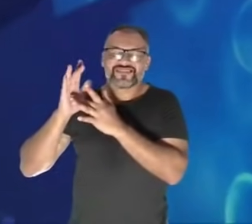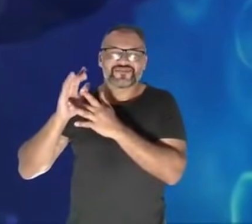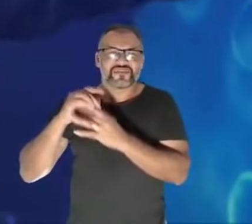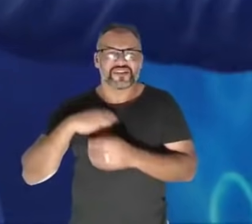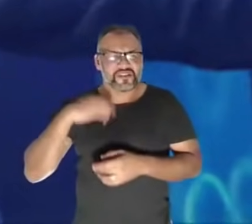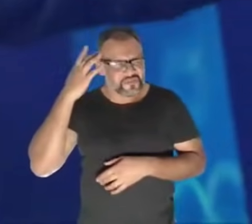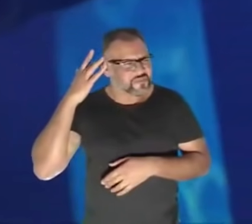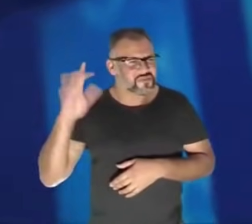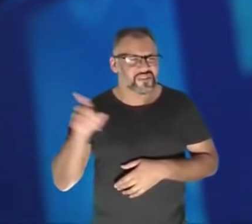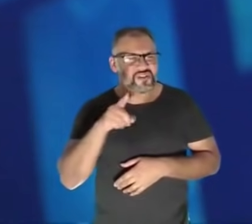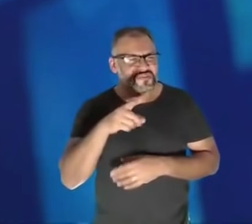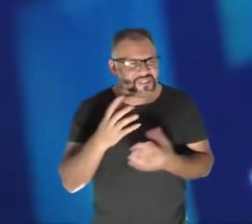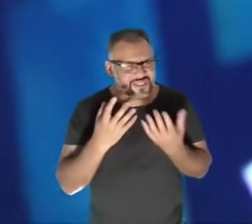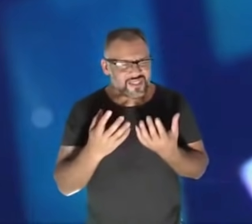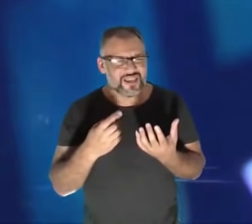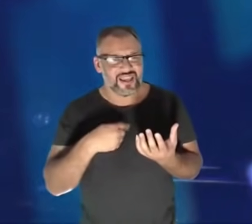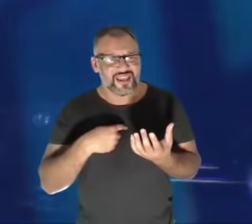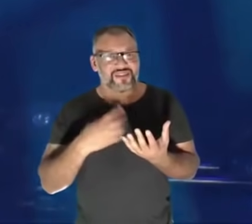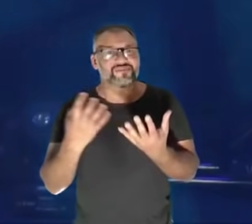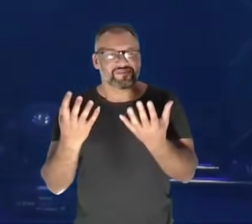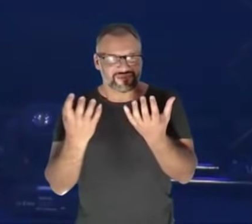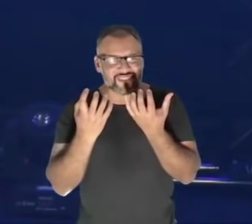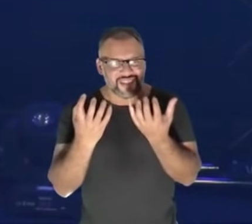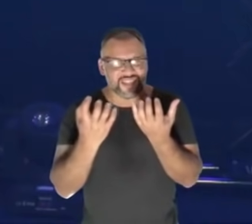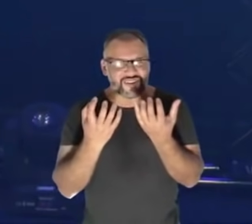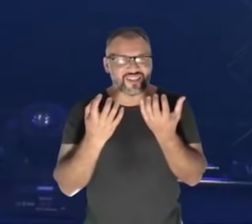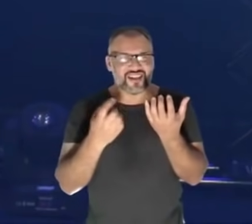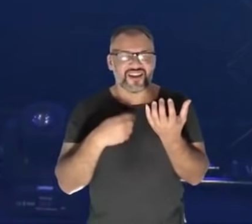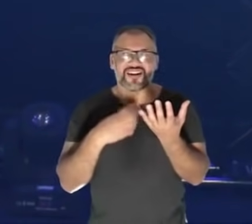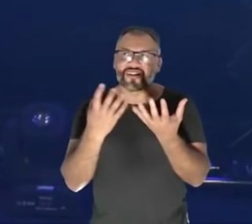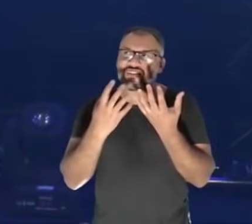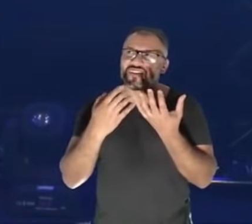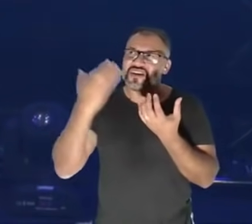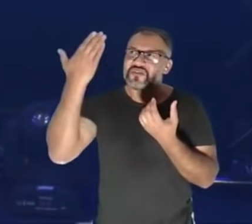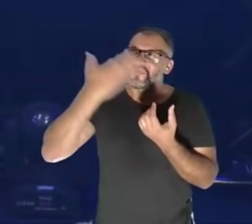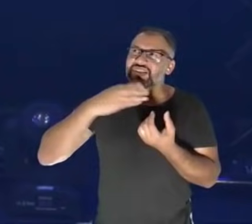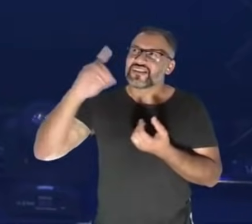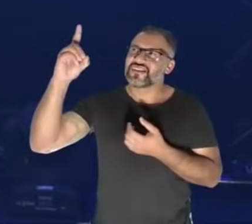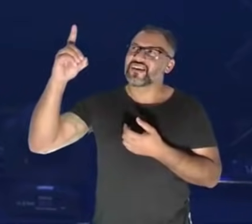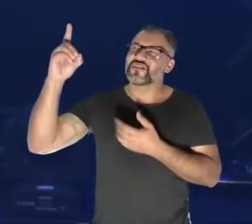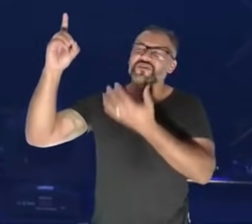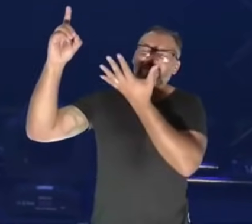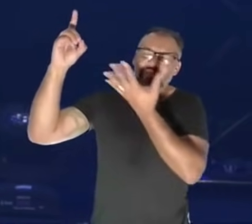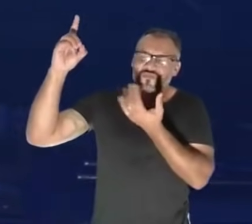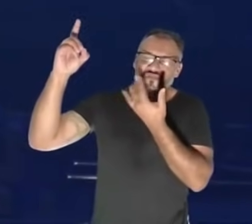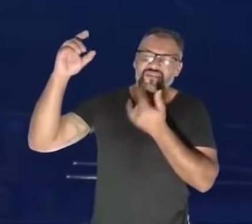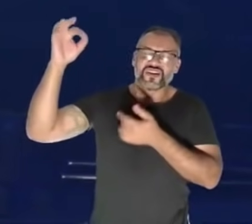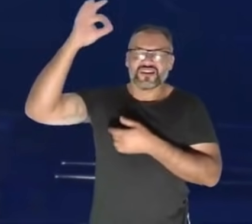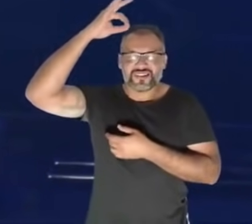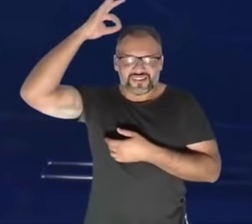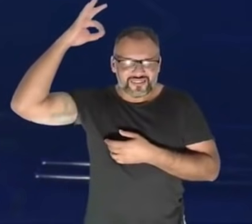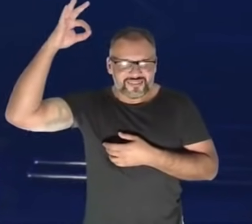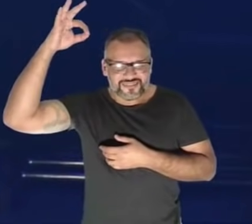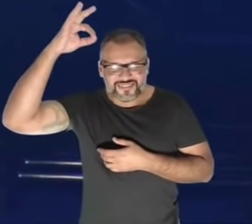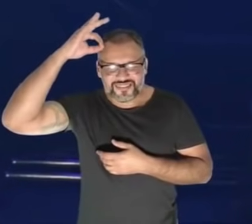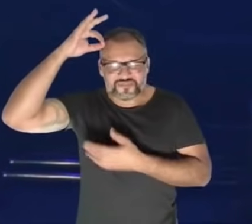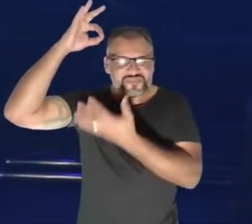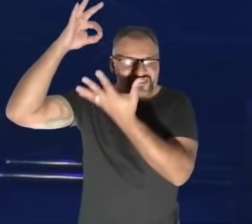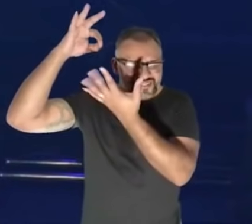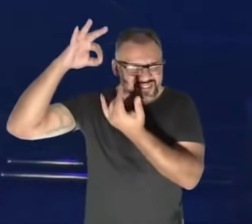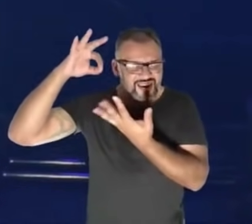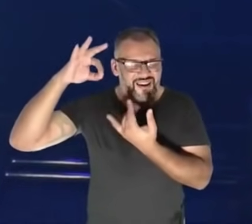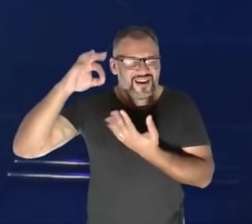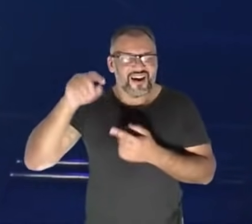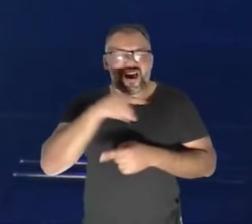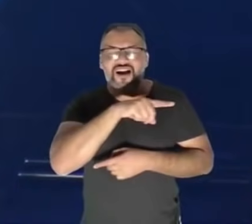sei o que você quer mais eu quero eu quero eu quero é só presença vem espírito santo vem espírito santo o teu